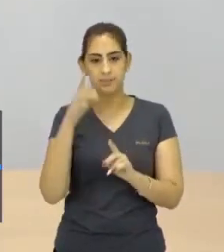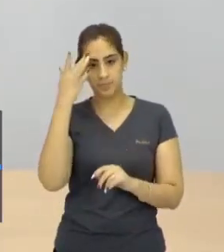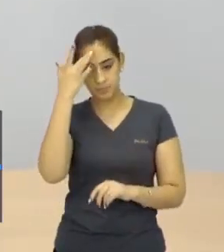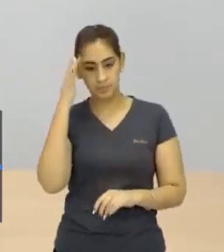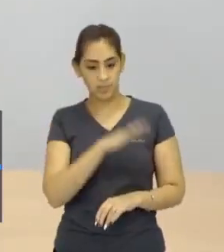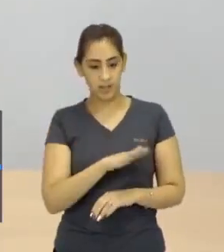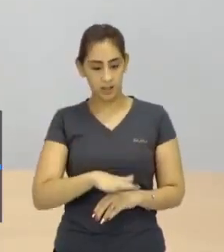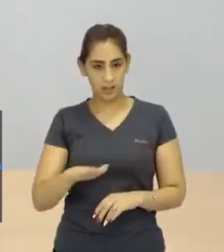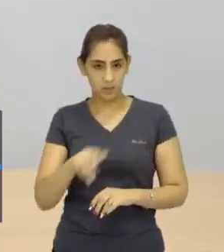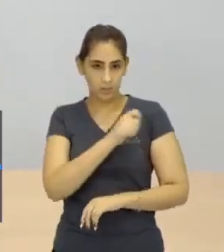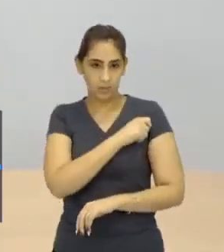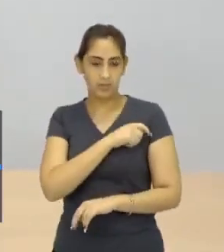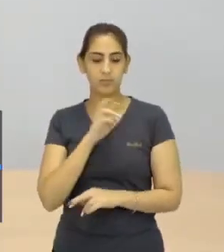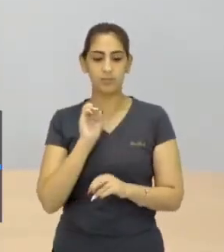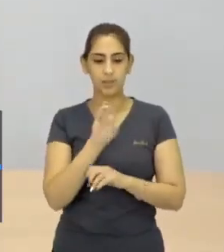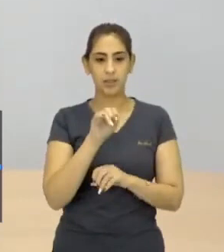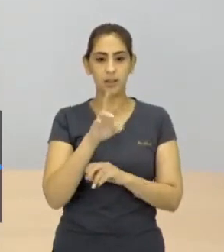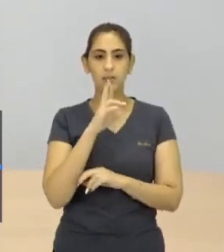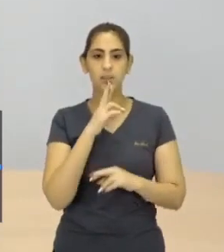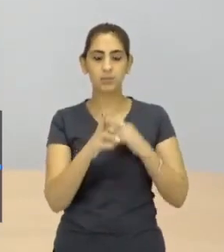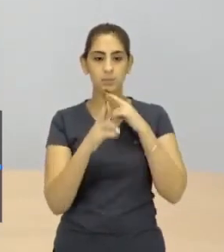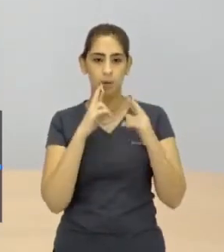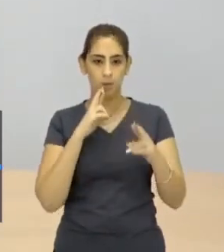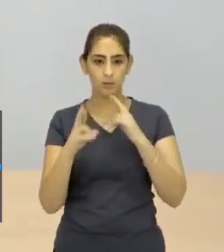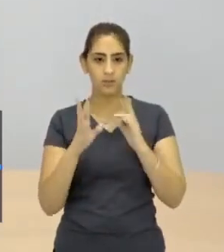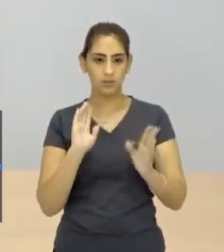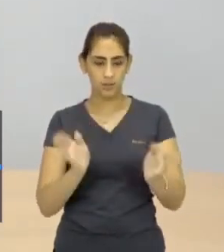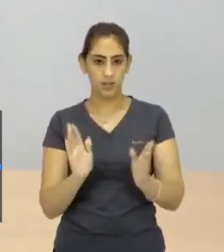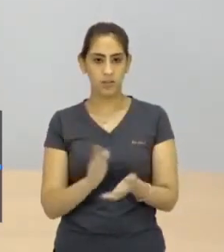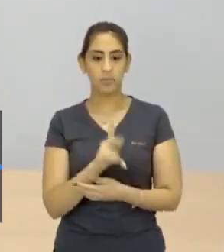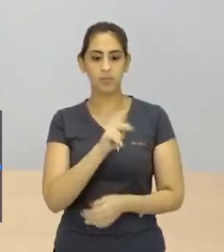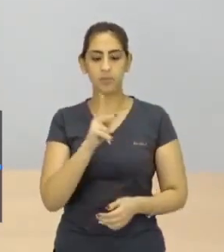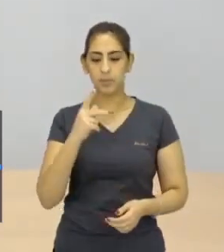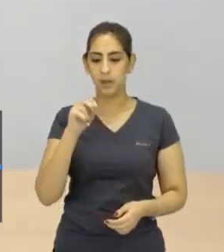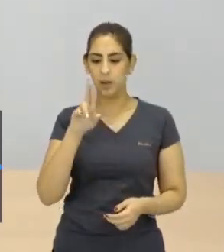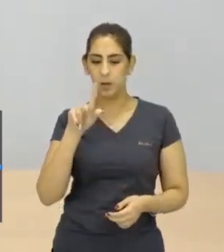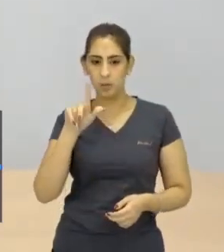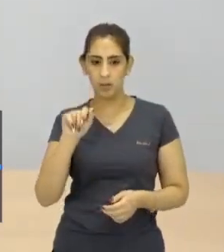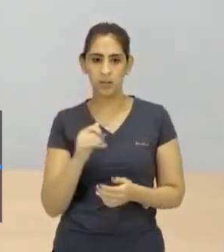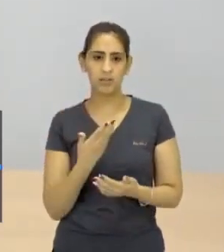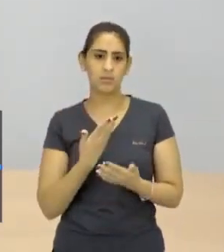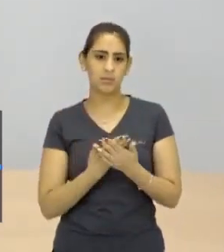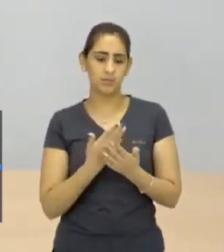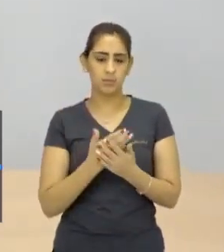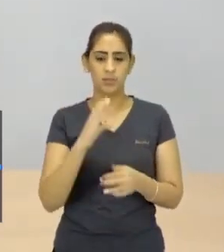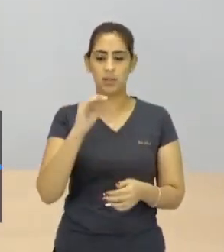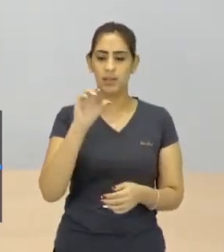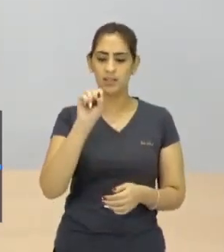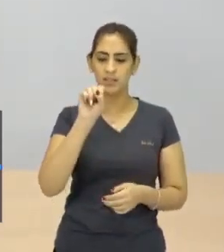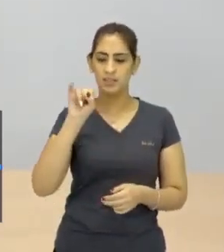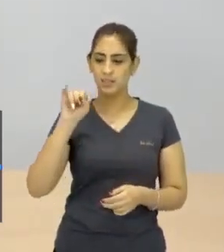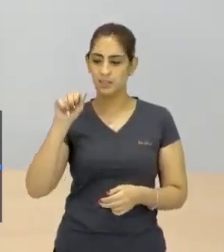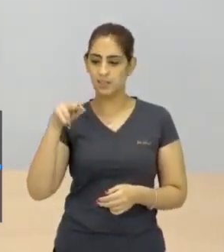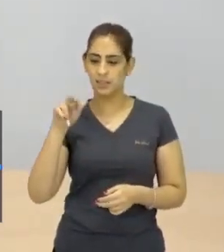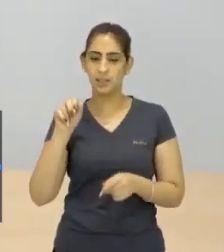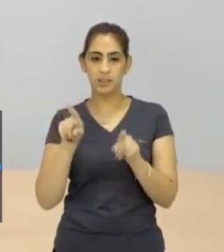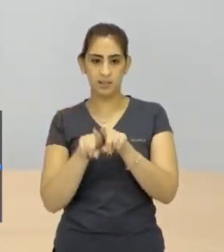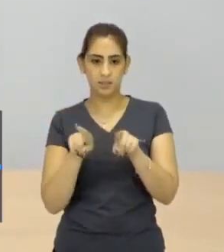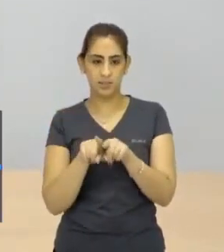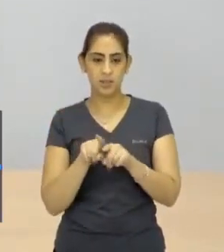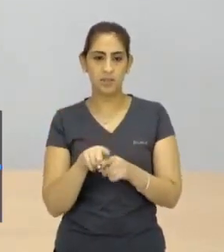agora mandaram os resultados, da professora Paula, do professor Édipo, da aluna Cassiana, da professora Renata, a